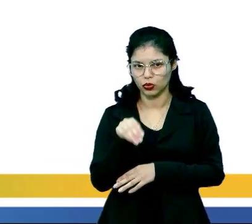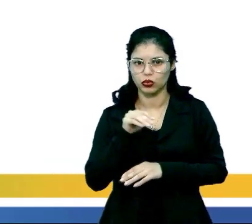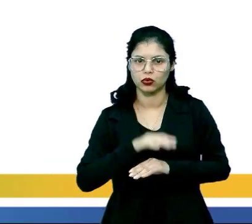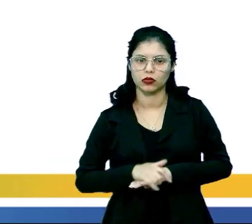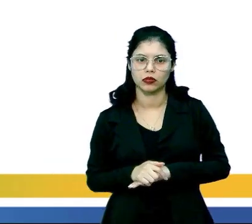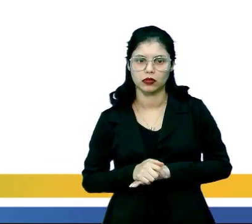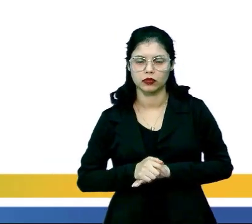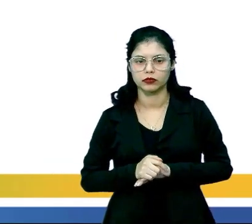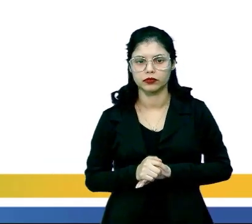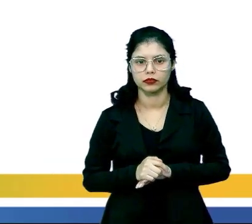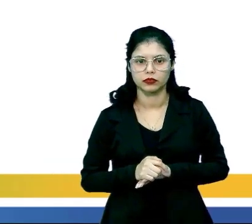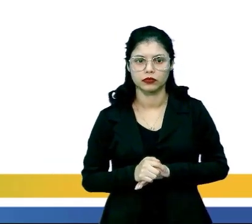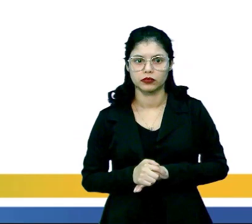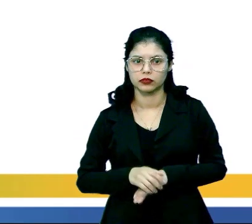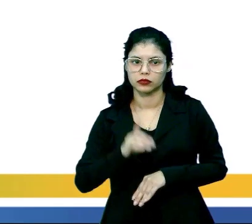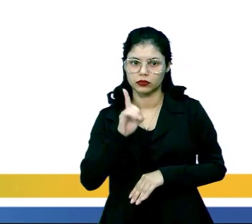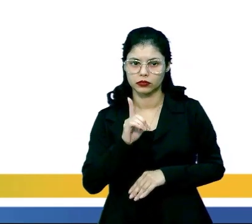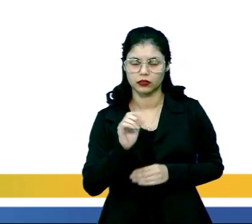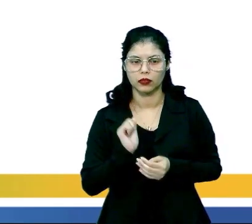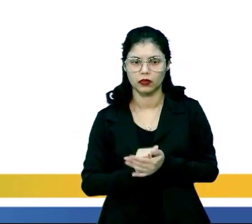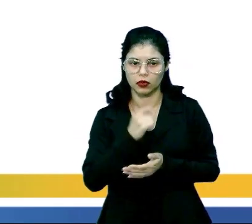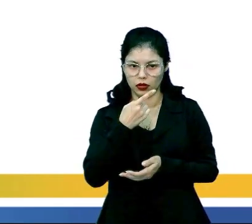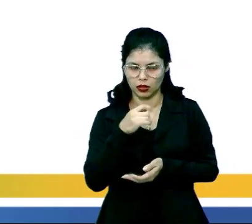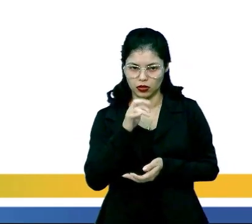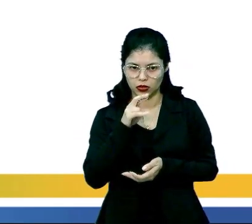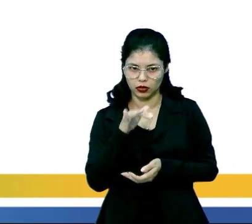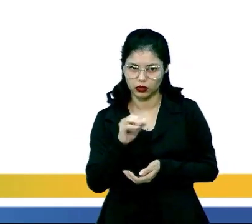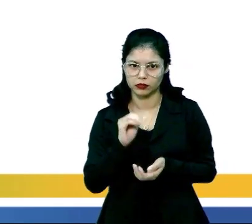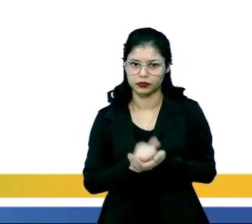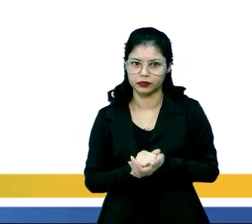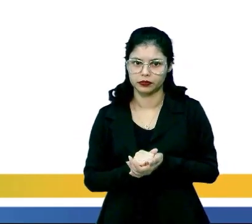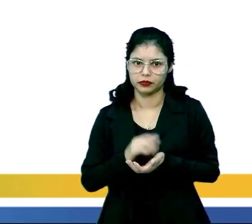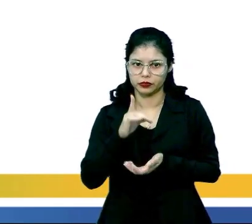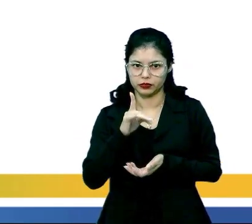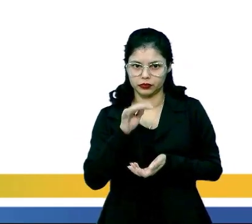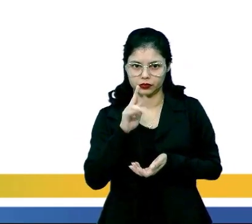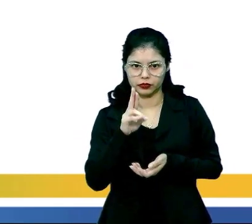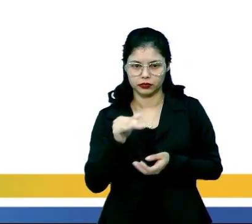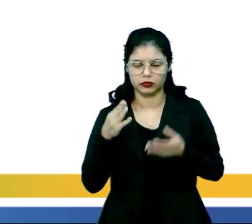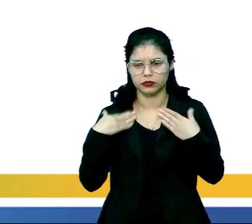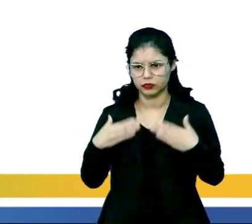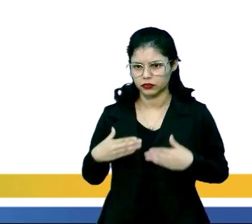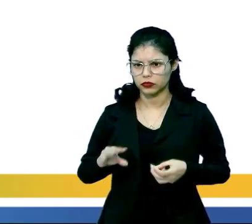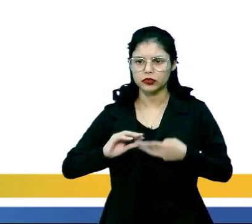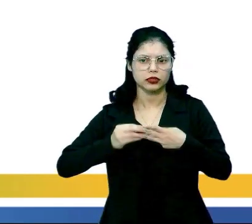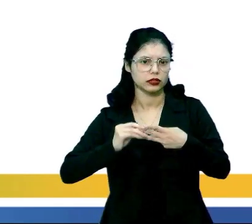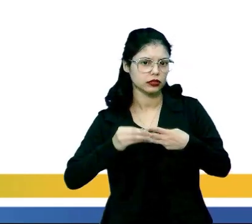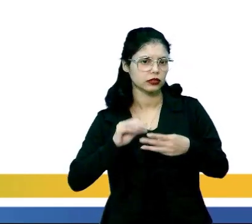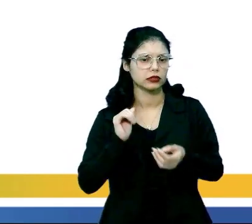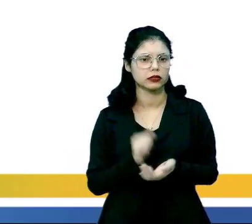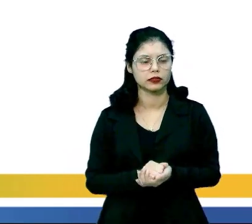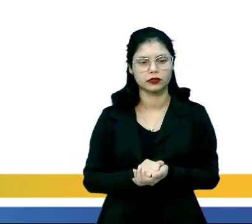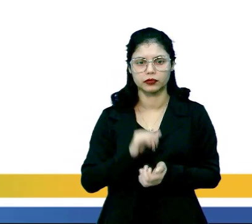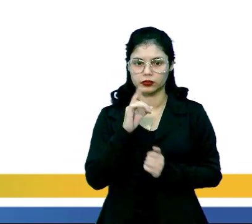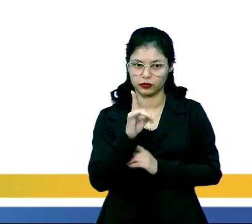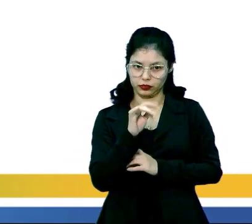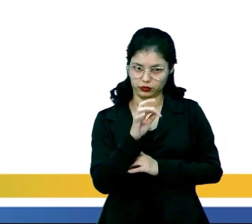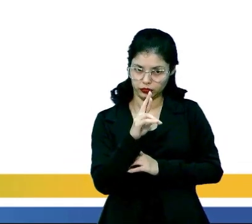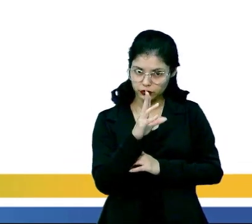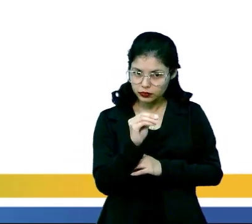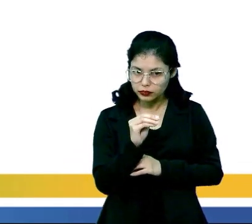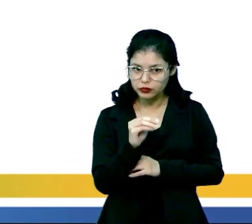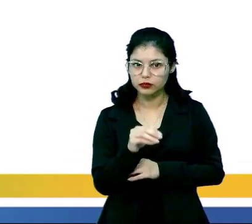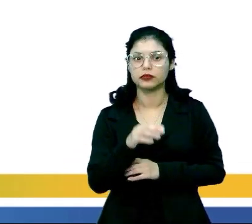e axônio. Alternativa D, passa pelo axônio, dendrito e corpo celular. Ou alternativa